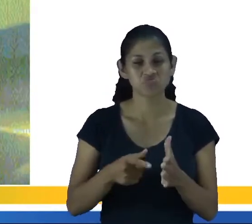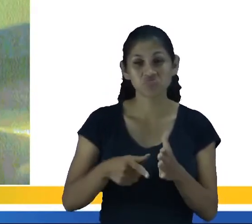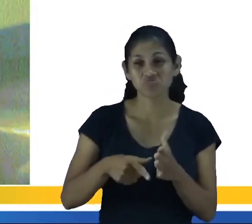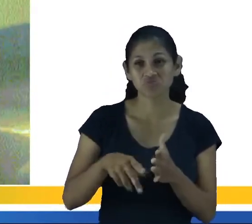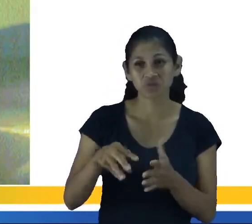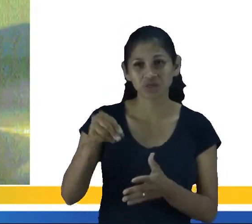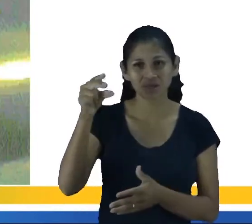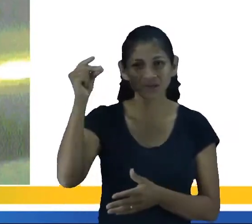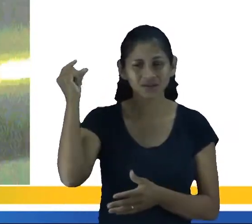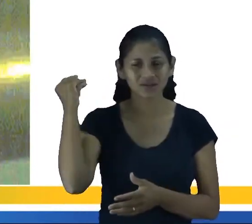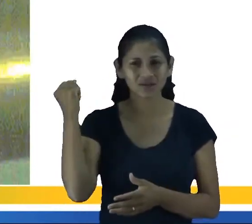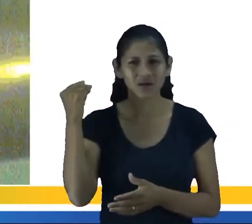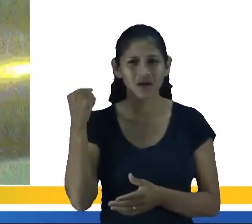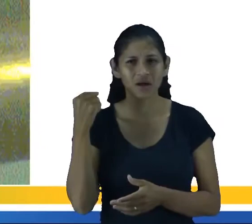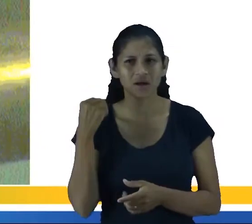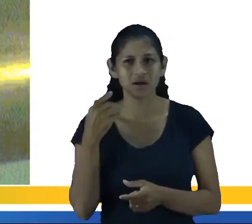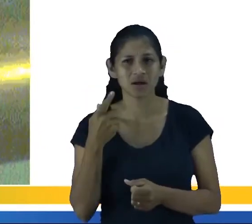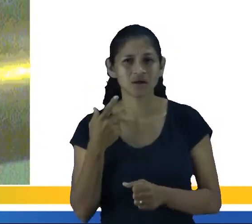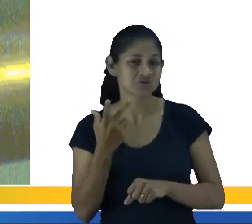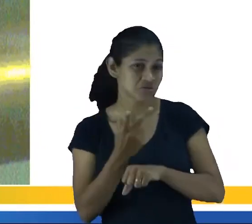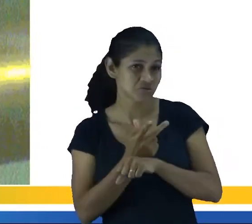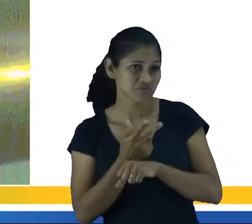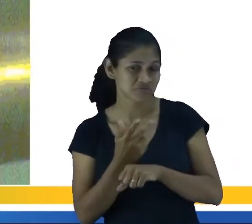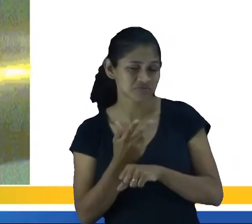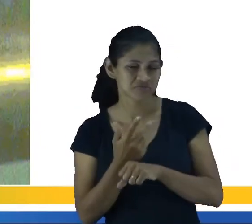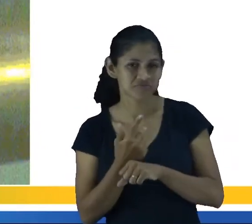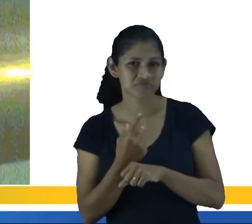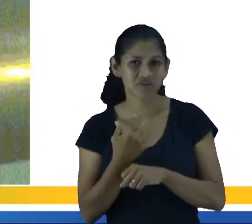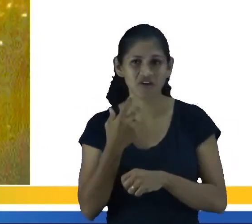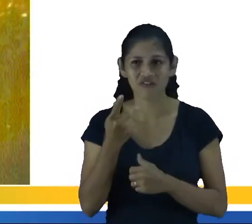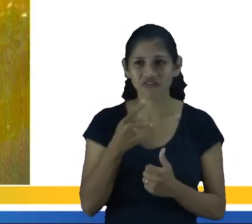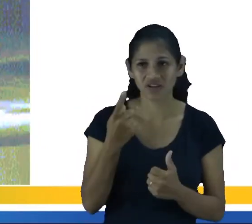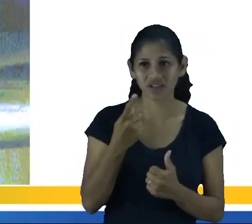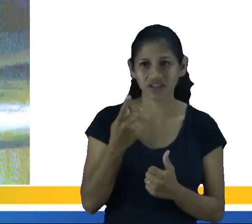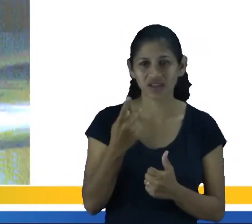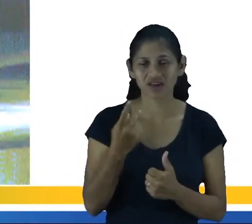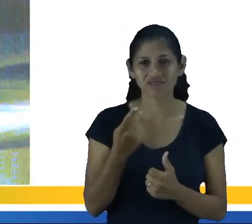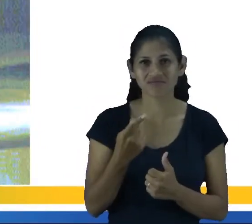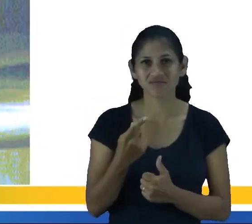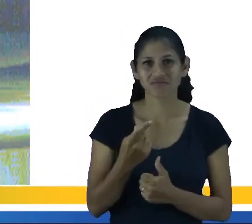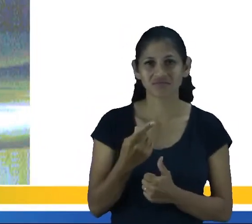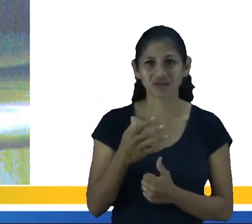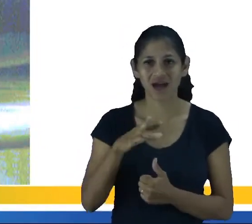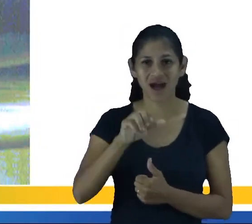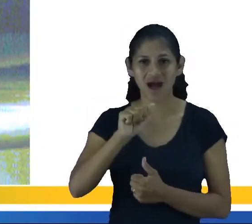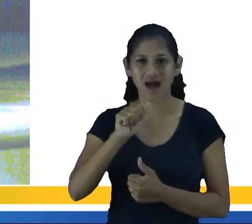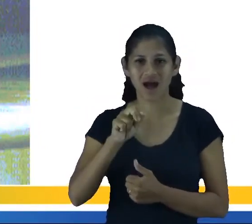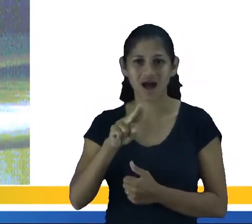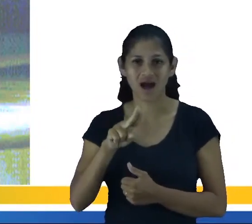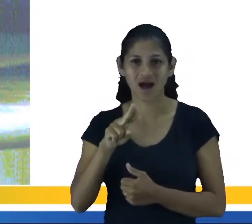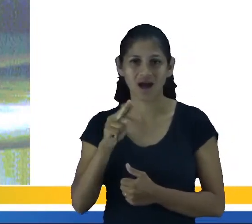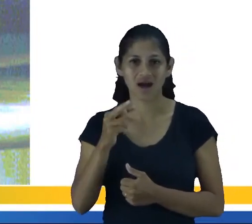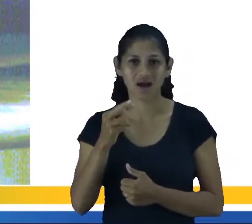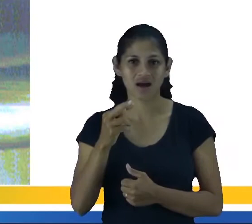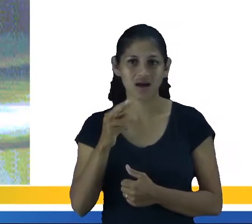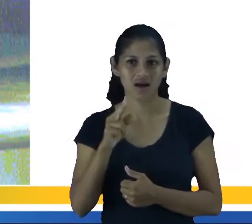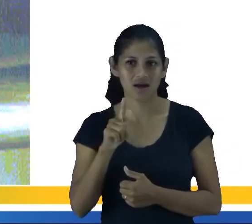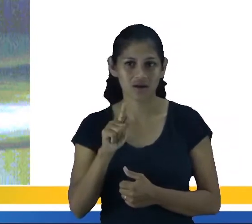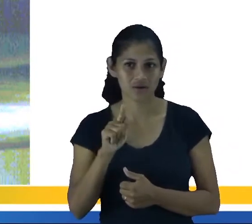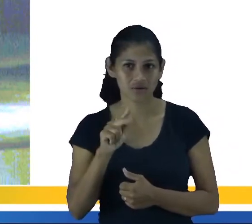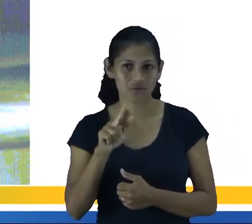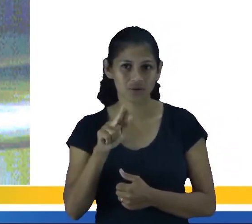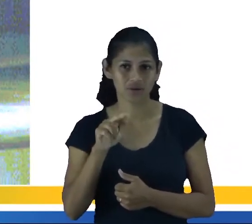que buscavam ali produzir o ouro. Lógico que essa daí não é um ouro real, né? Ele vai ter só a coloração, mas é uma